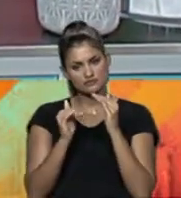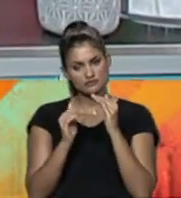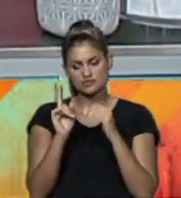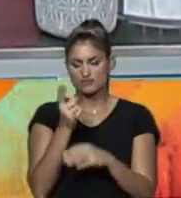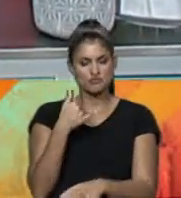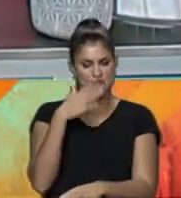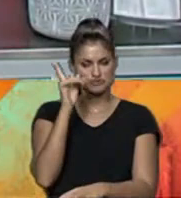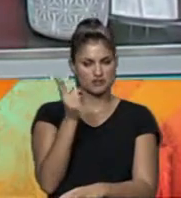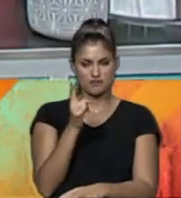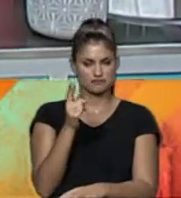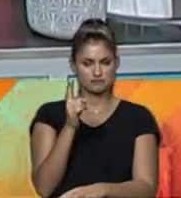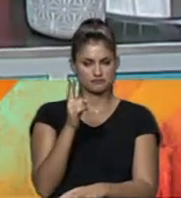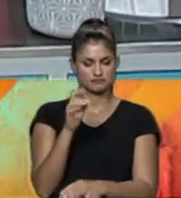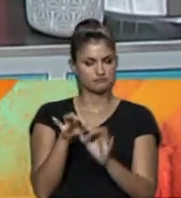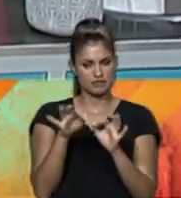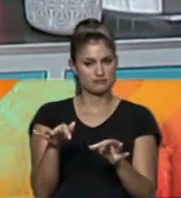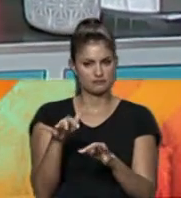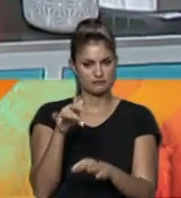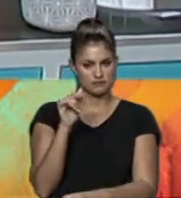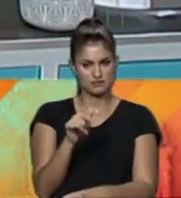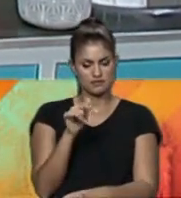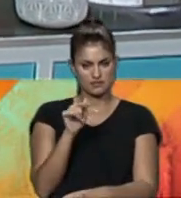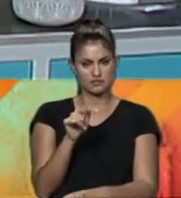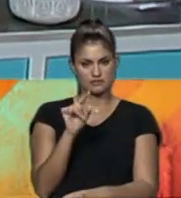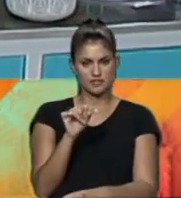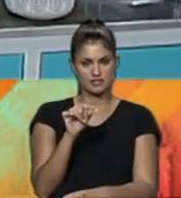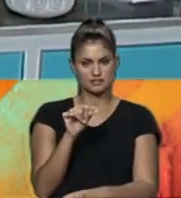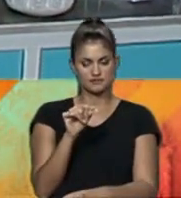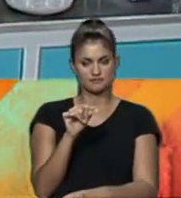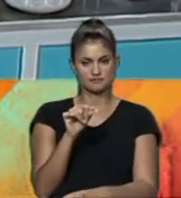Não, acho que não, acho que não. Sim. Agora, aqui é claro que tratando-se